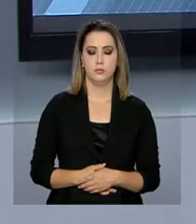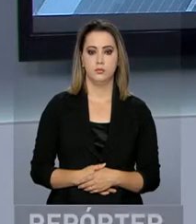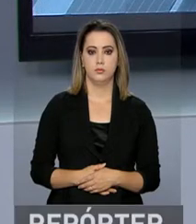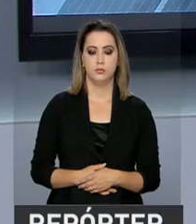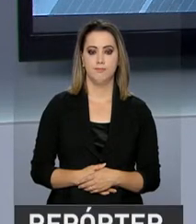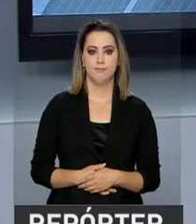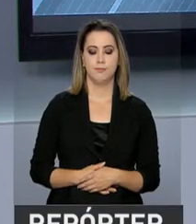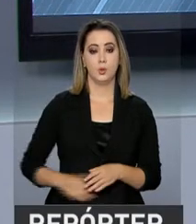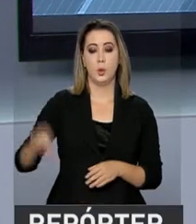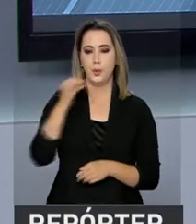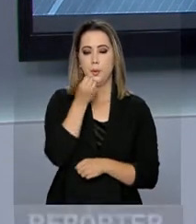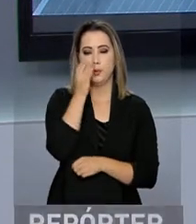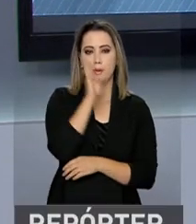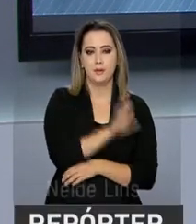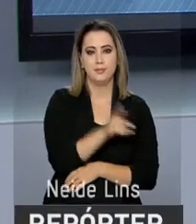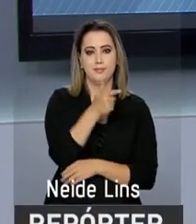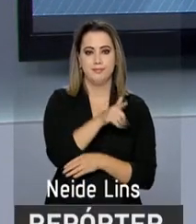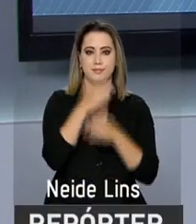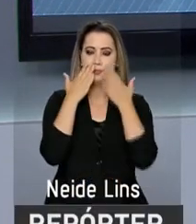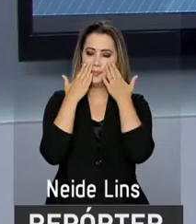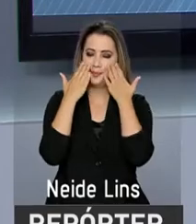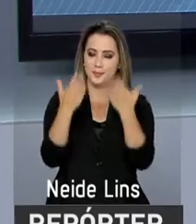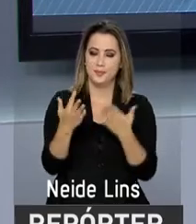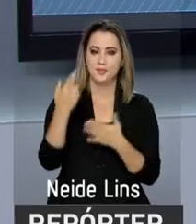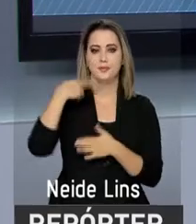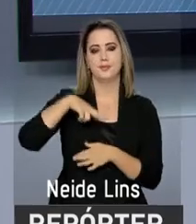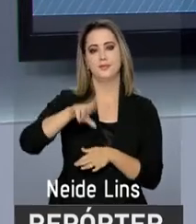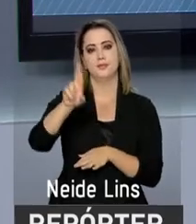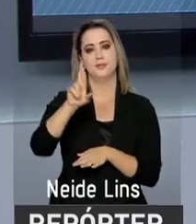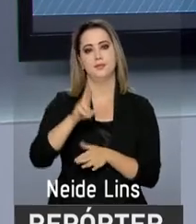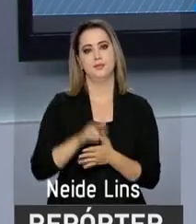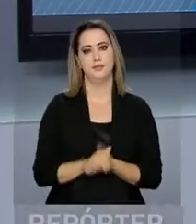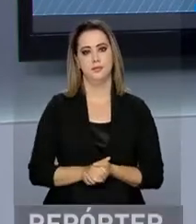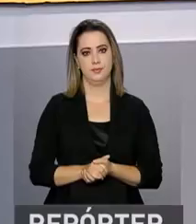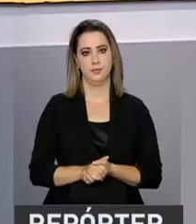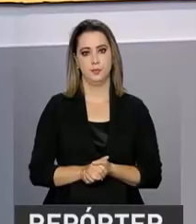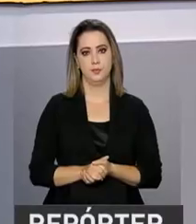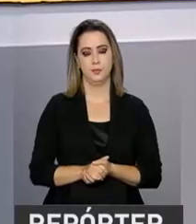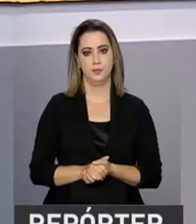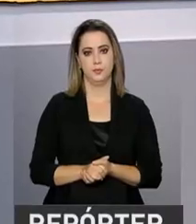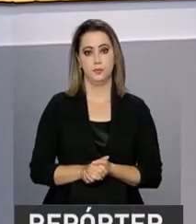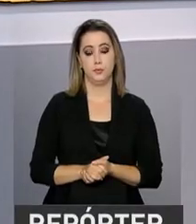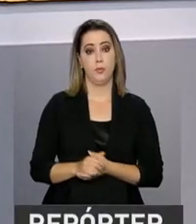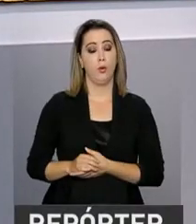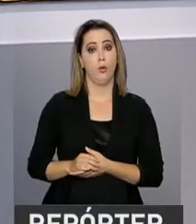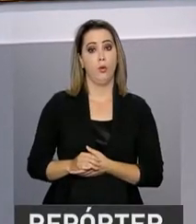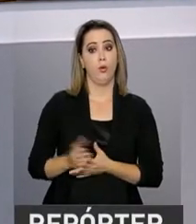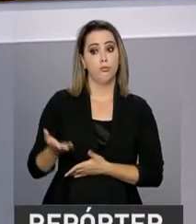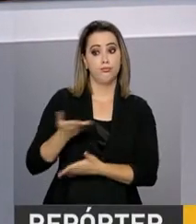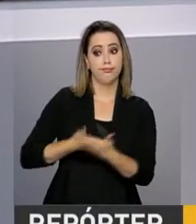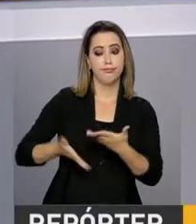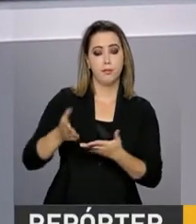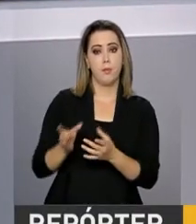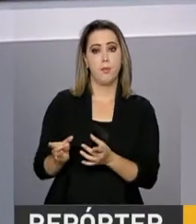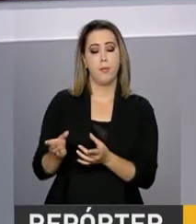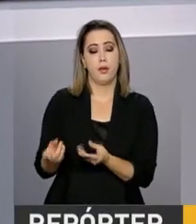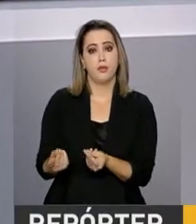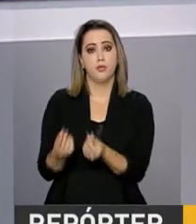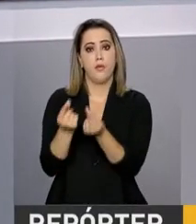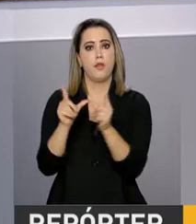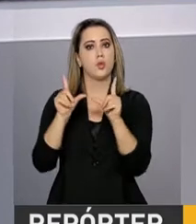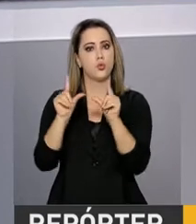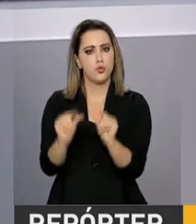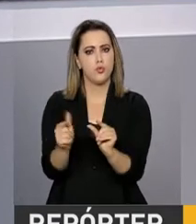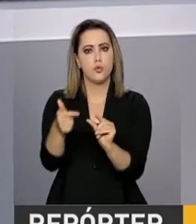olá boa tarde no ar mais uma edição do repórter nbr o mercado financeiro reduziu mais uma vez a